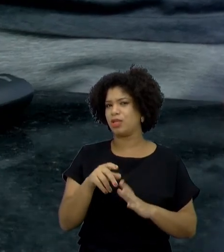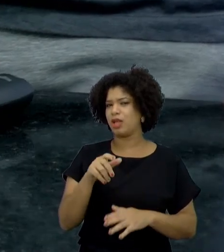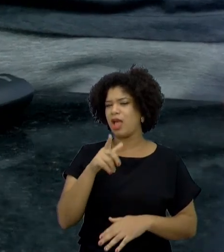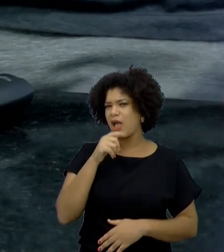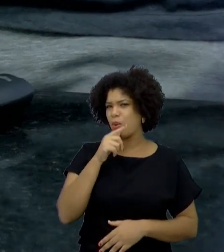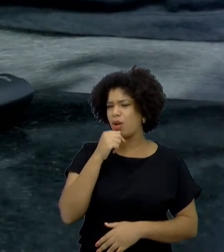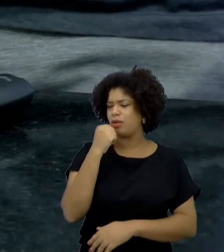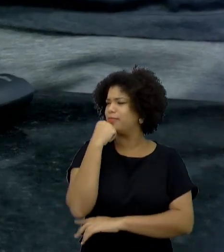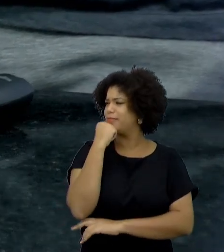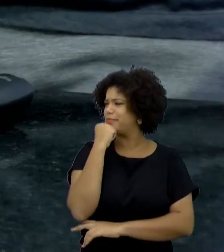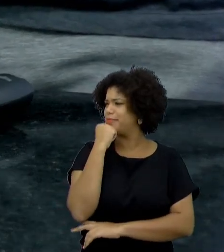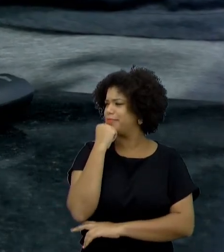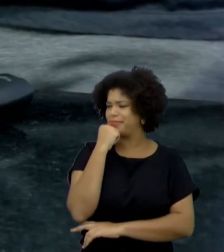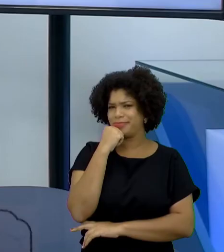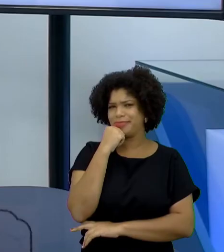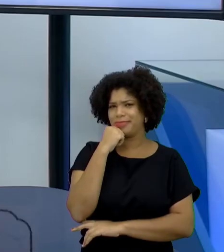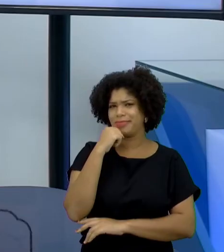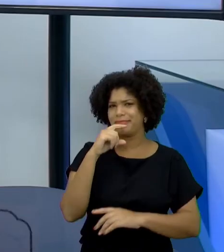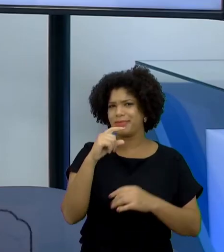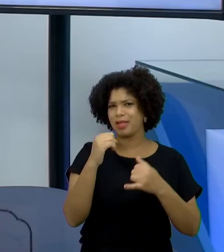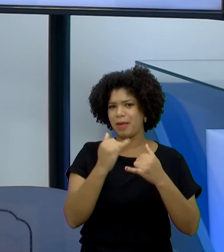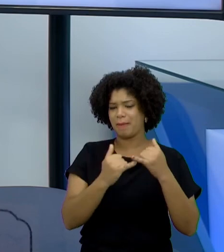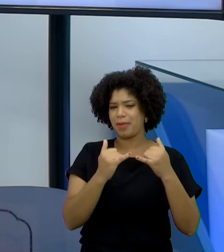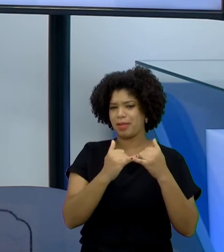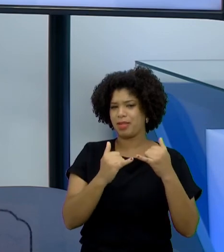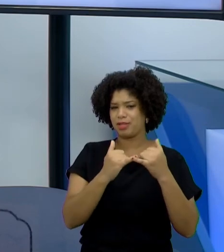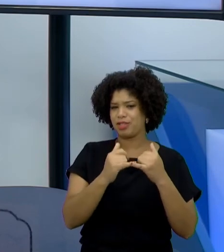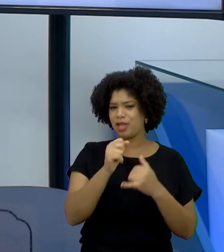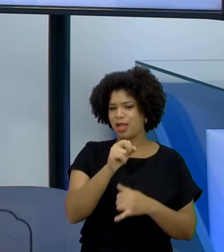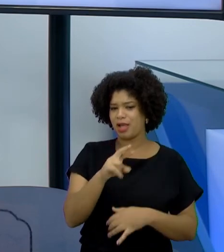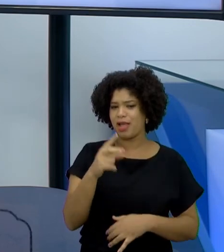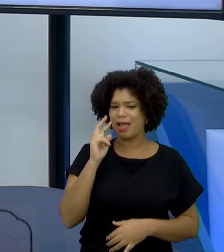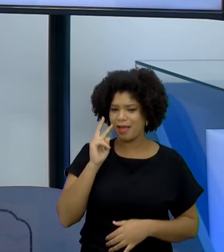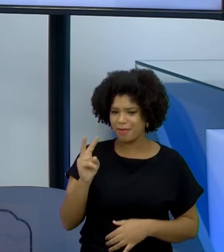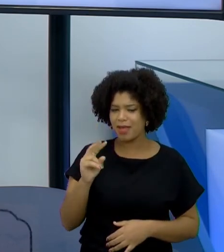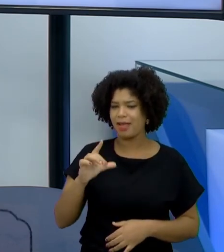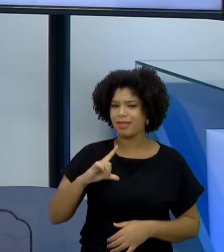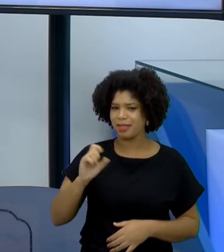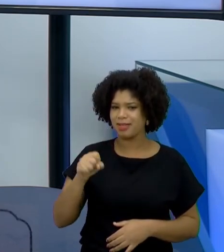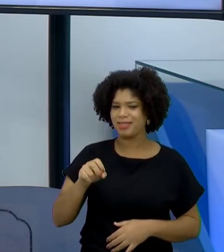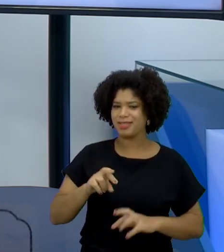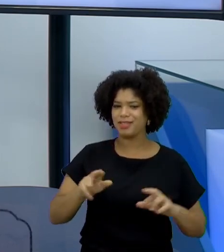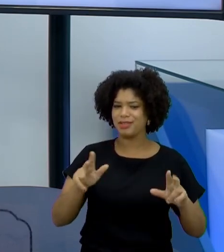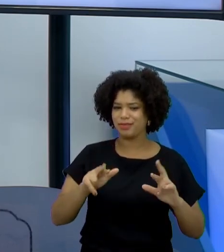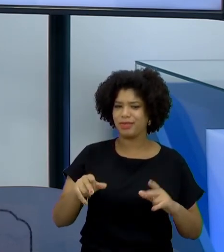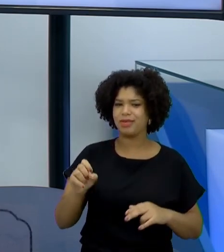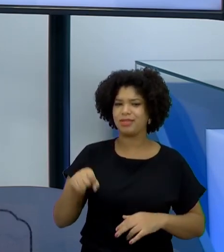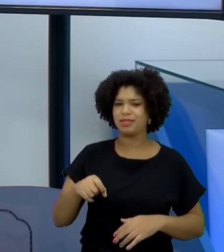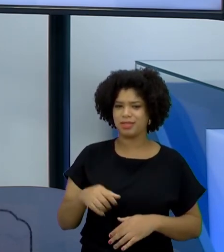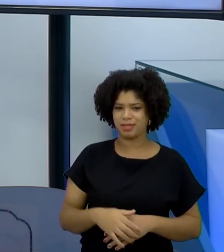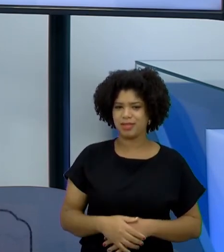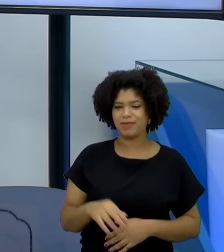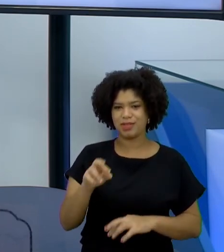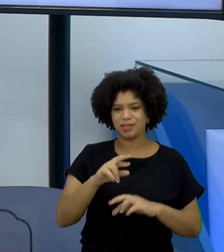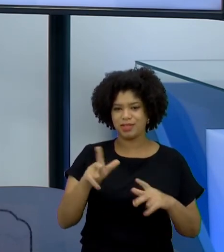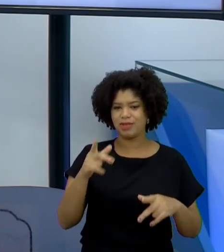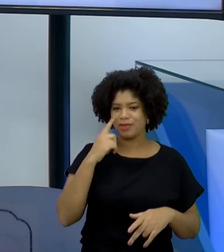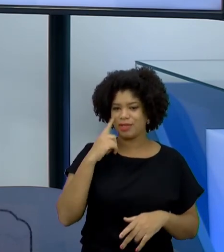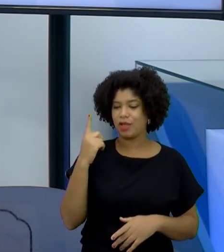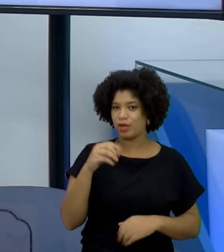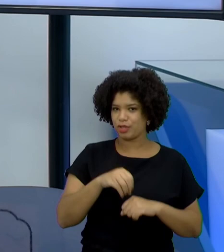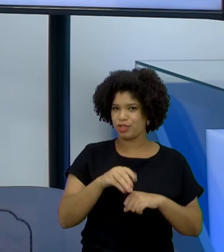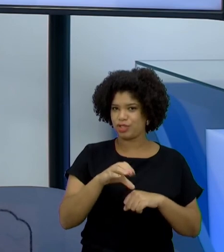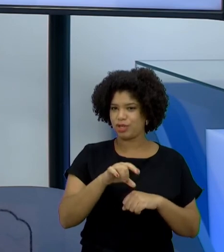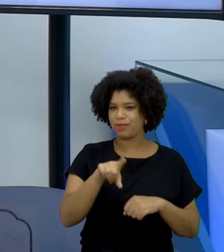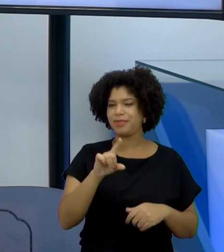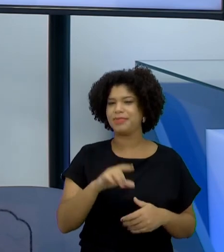tem água? Você está vendo que tem. Você está vendo que tem, rapaz. Não é diferente? Vou dar uma dica